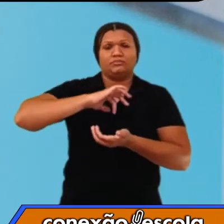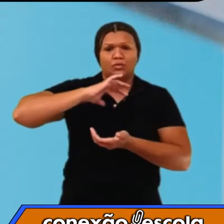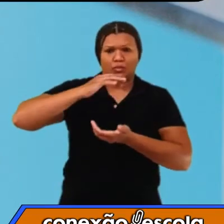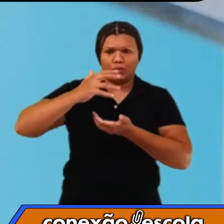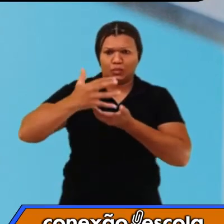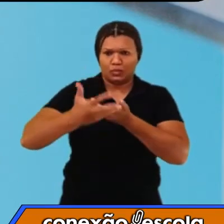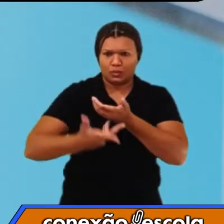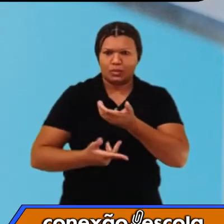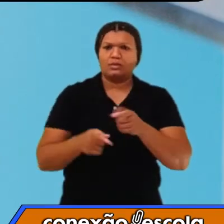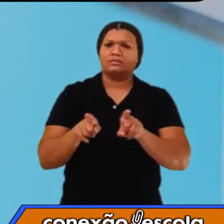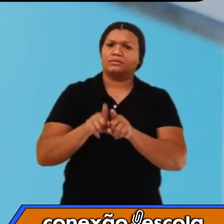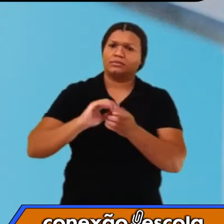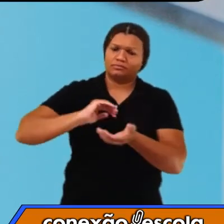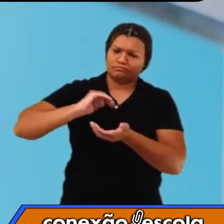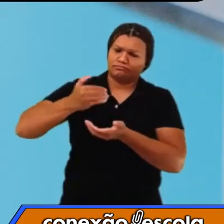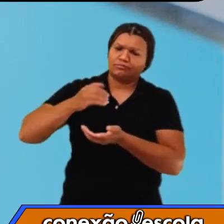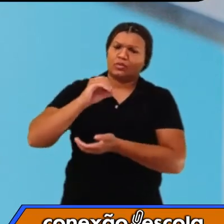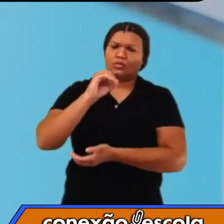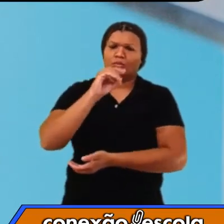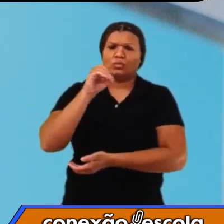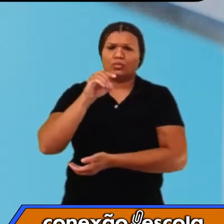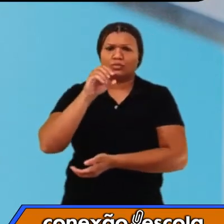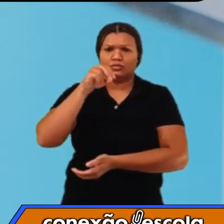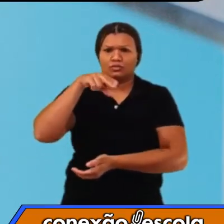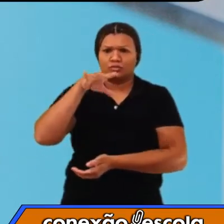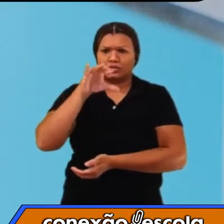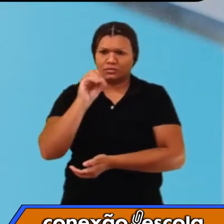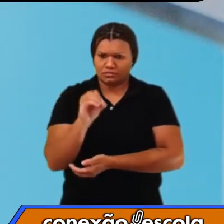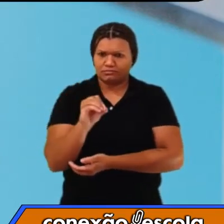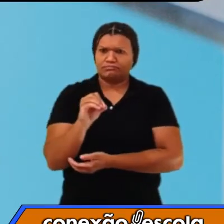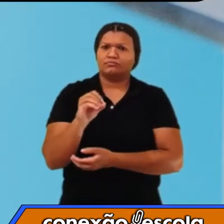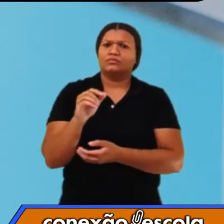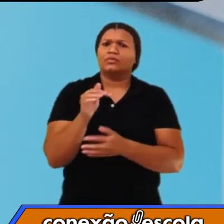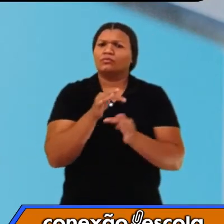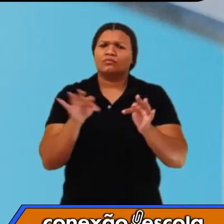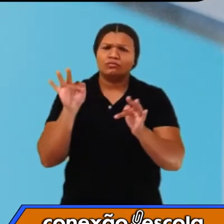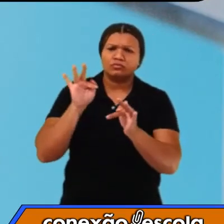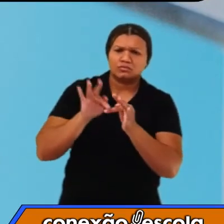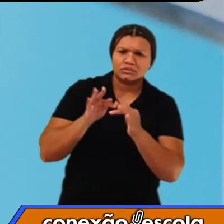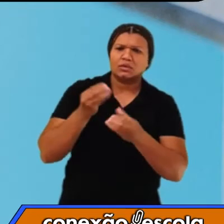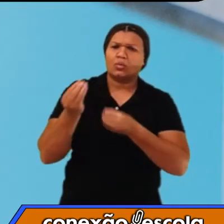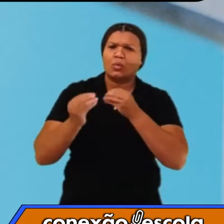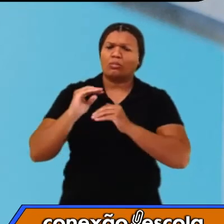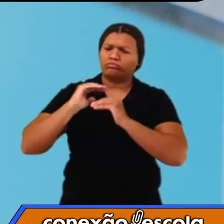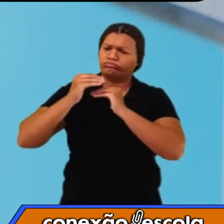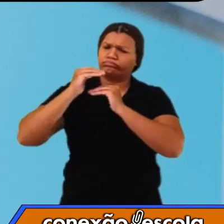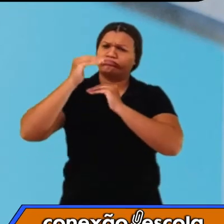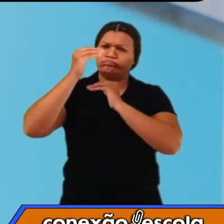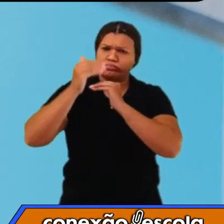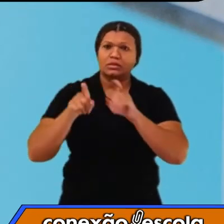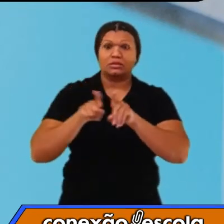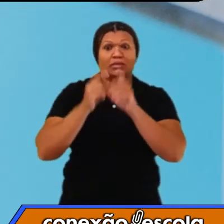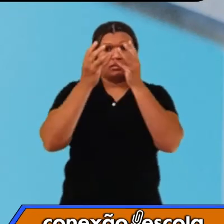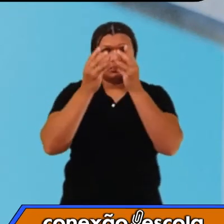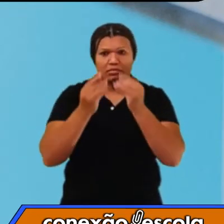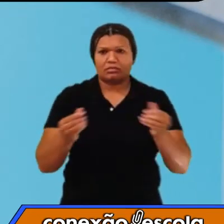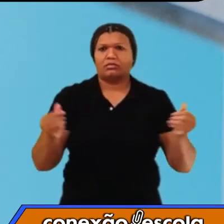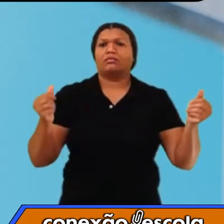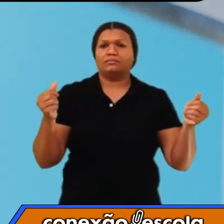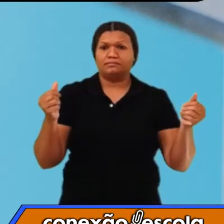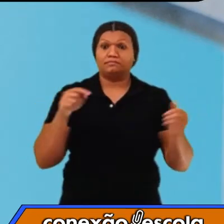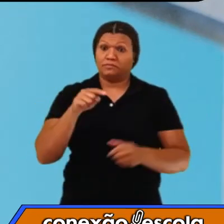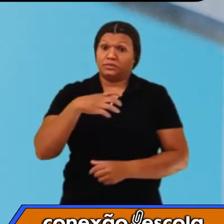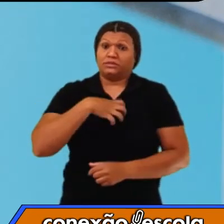ozônio, formação, função e as consequências dessa degradação. Nesse sentido, nós demos conta de